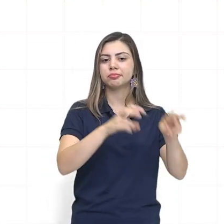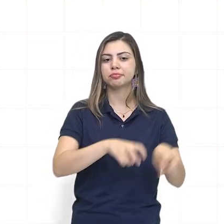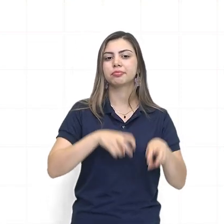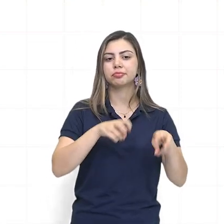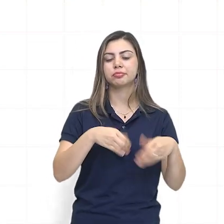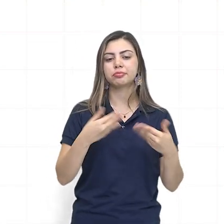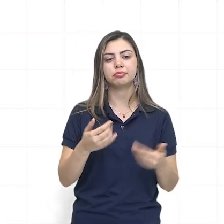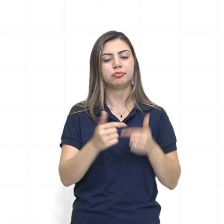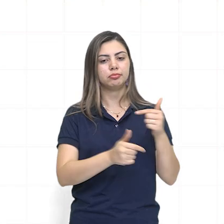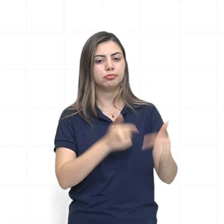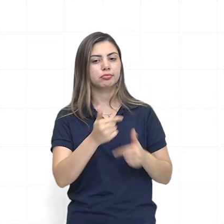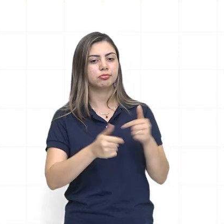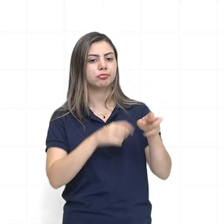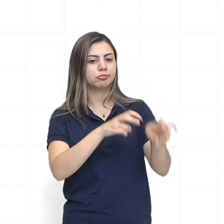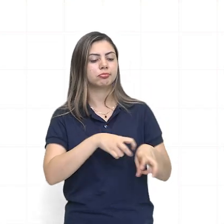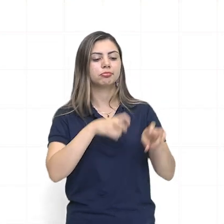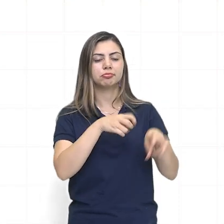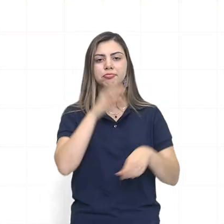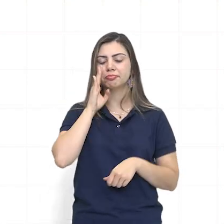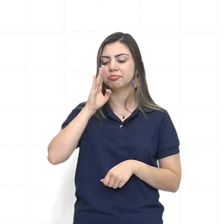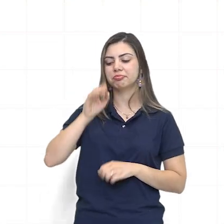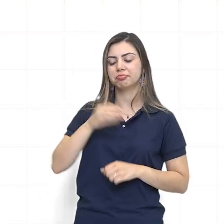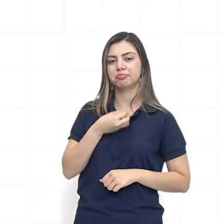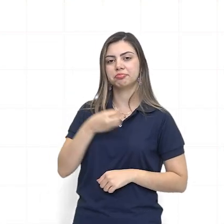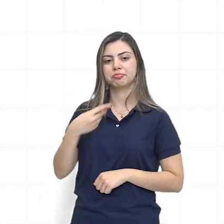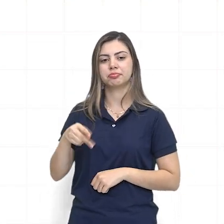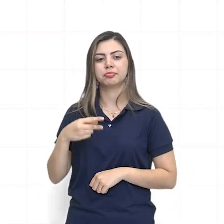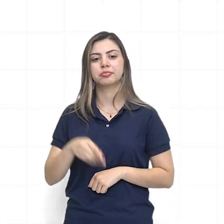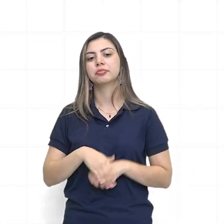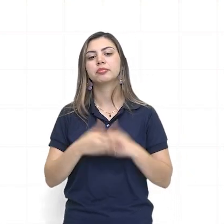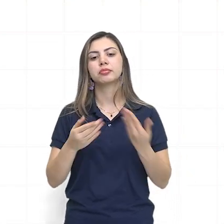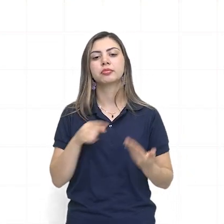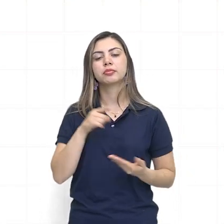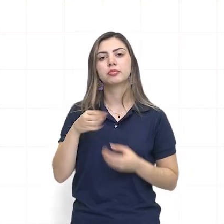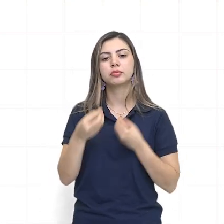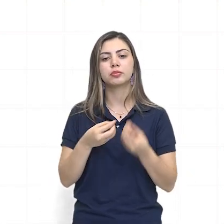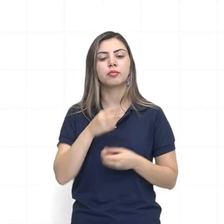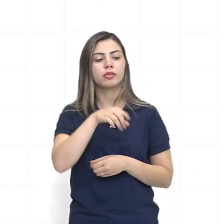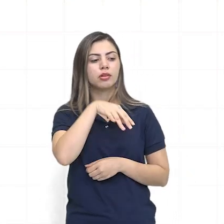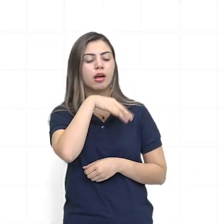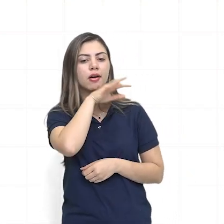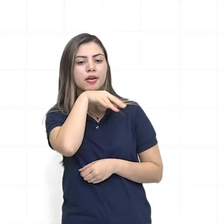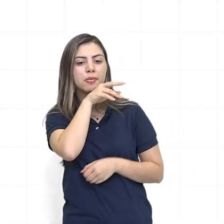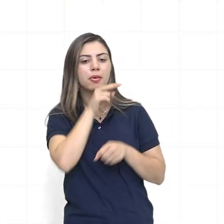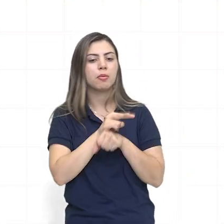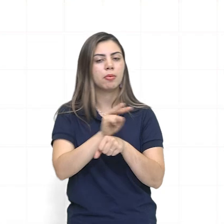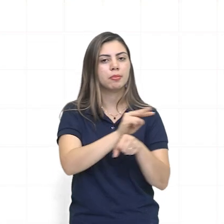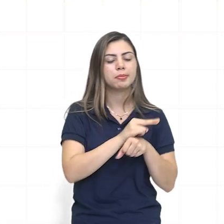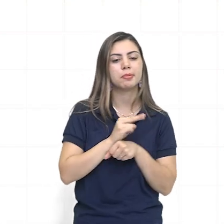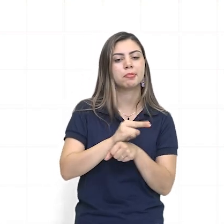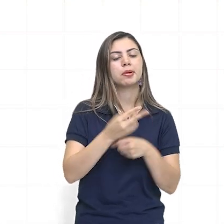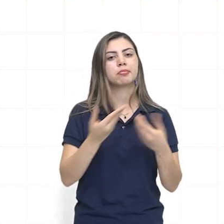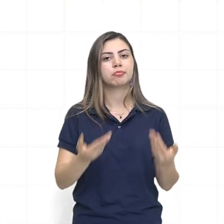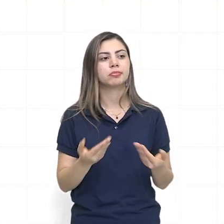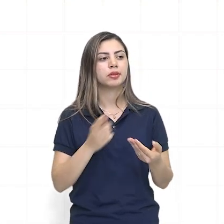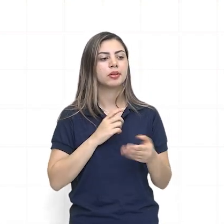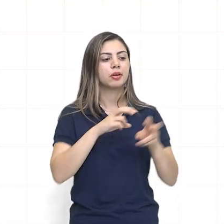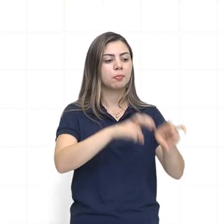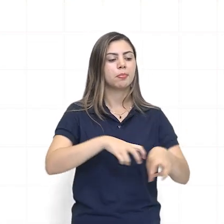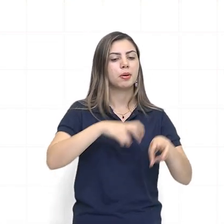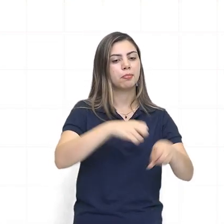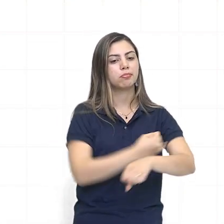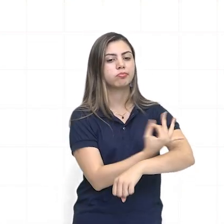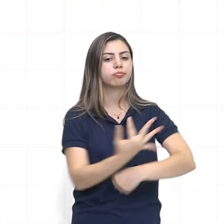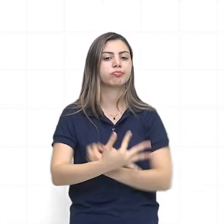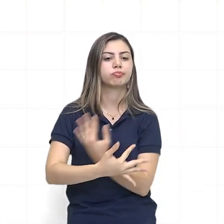manual desempenhou um papel central na vida monástica. Eles dedicavam-se à criação de gados, faziam então aí